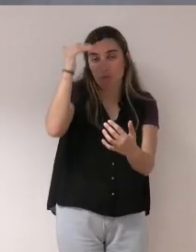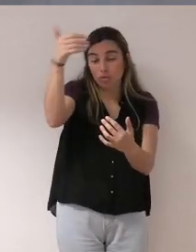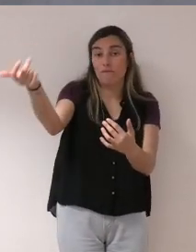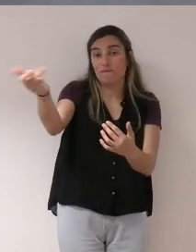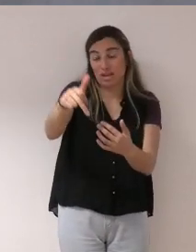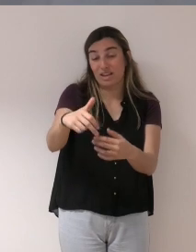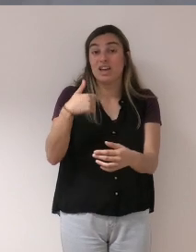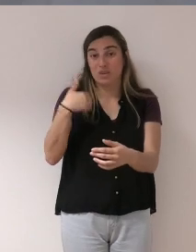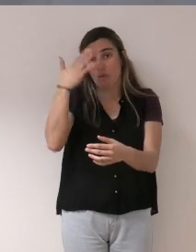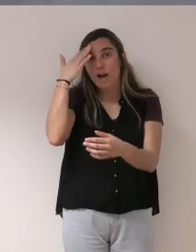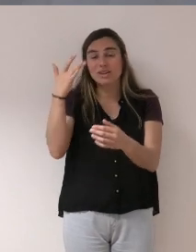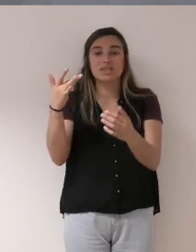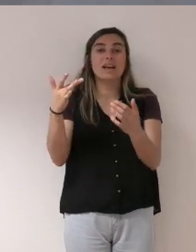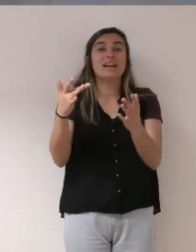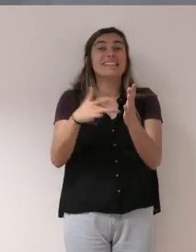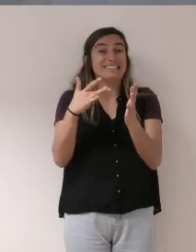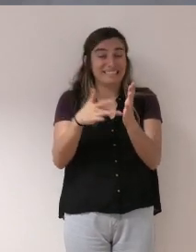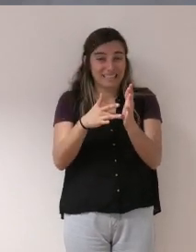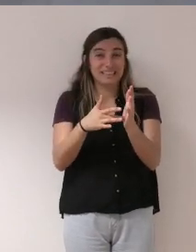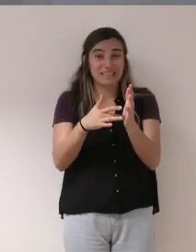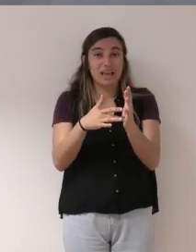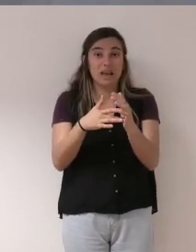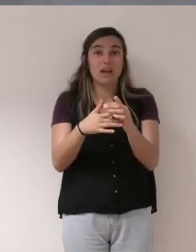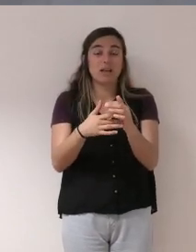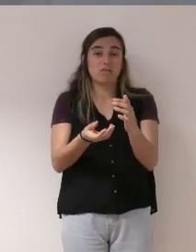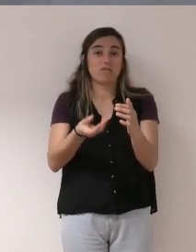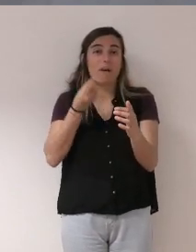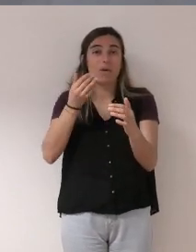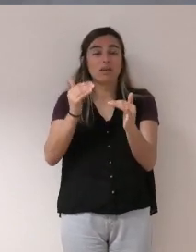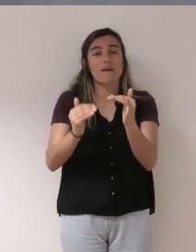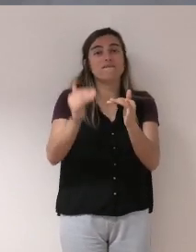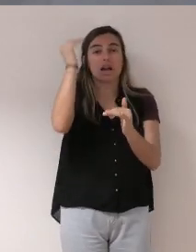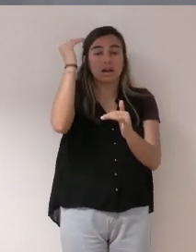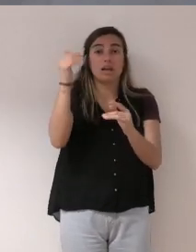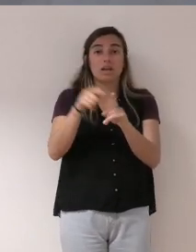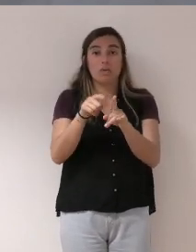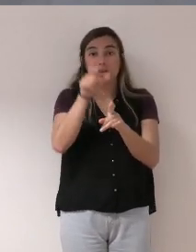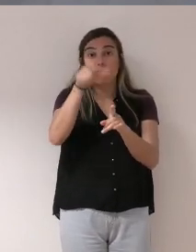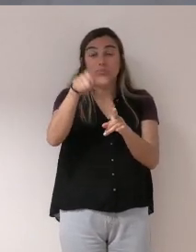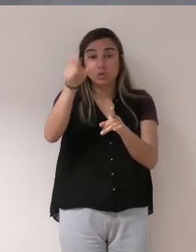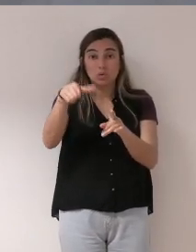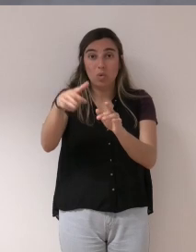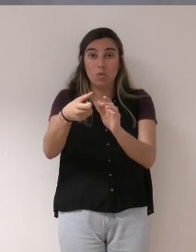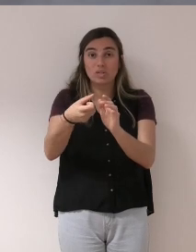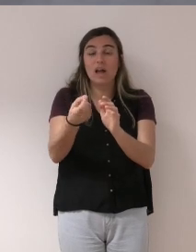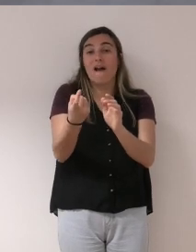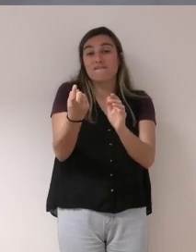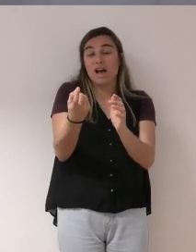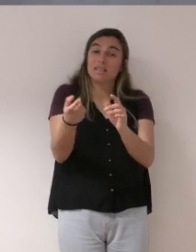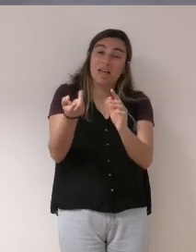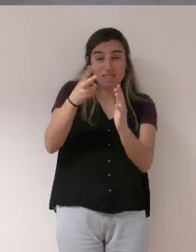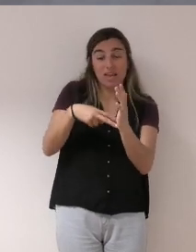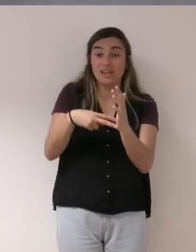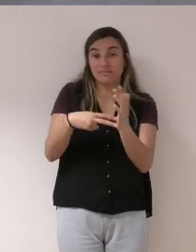Como eu acho que a grande literatura é sempre, não é? É uma destinação para um povo por vir. Não é? E a razão